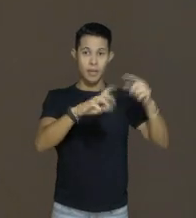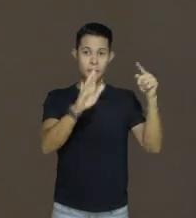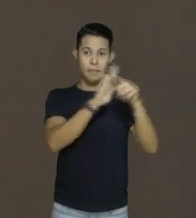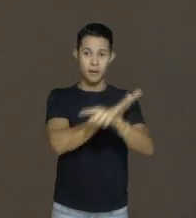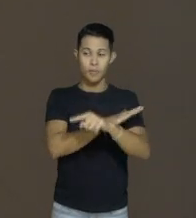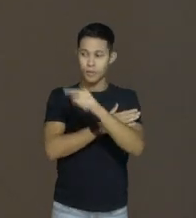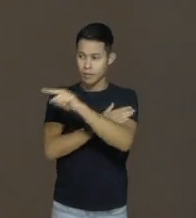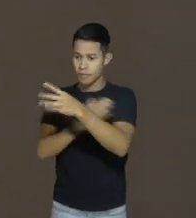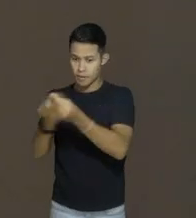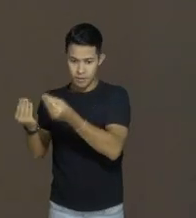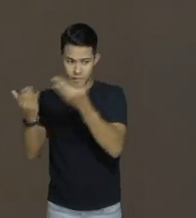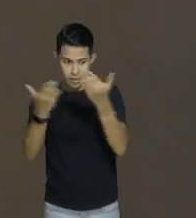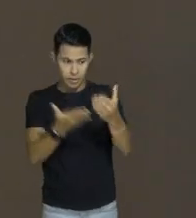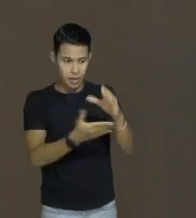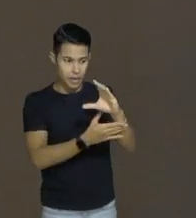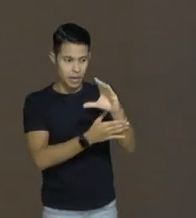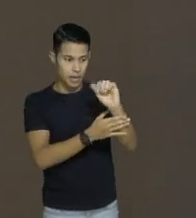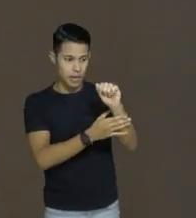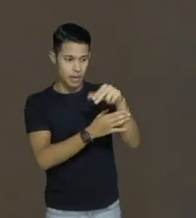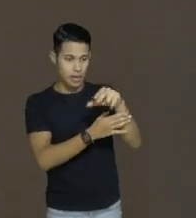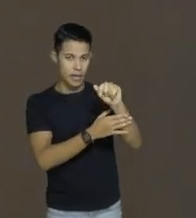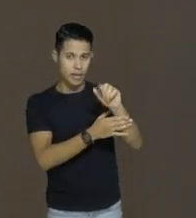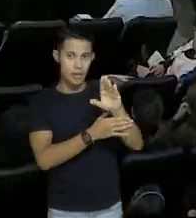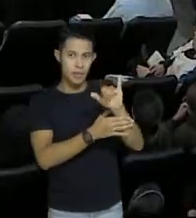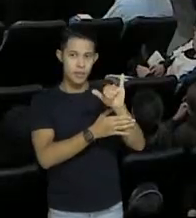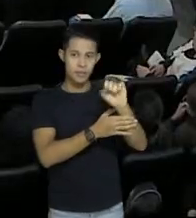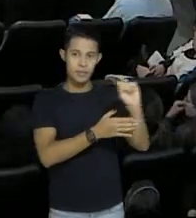selecionada. Tá bom?